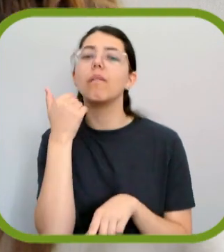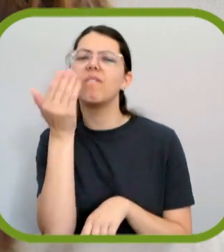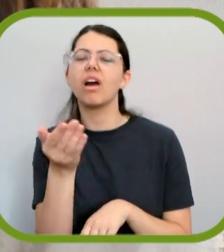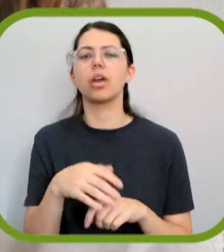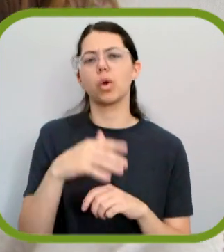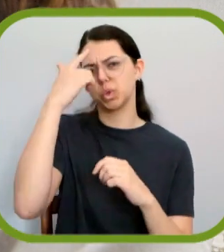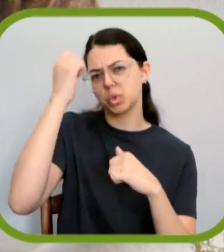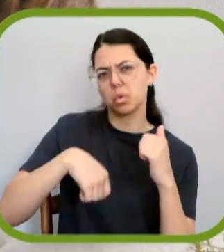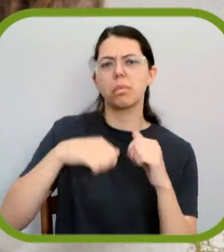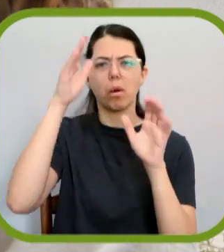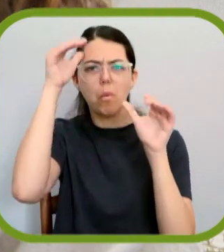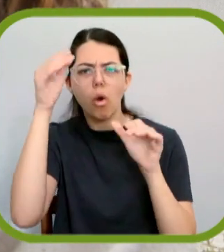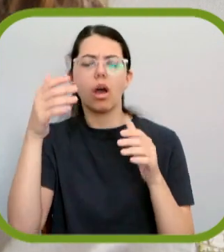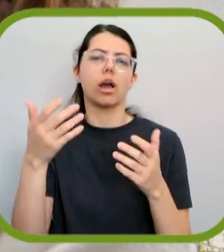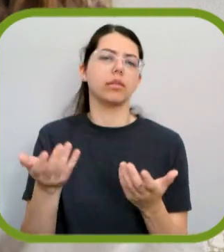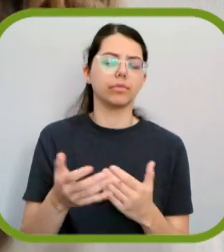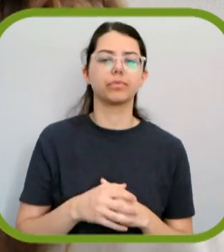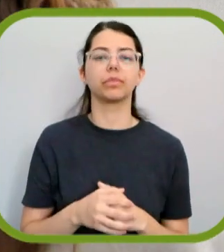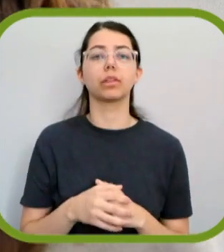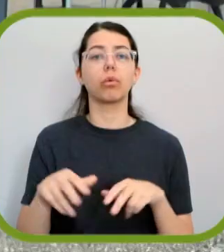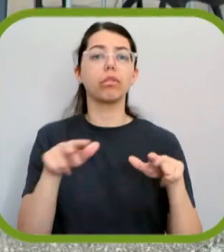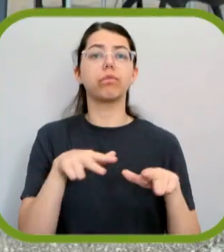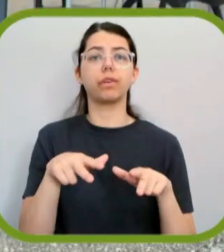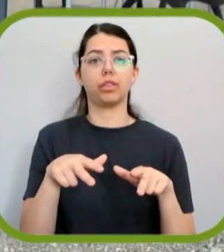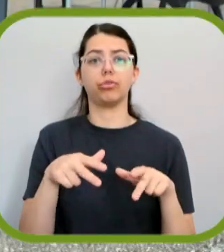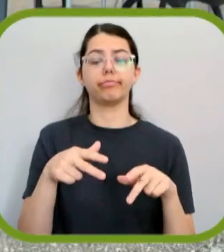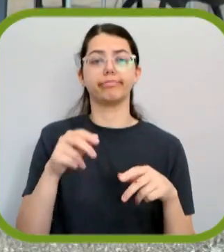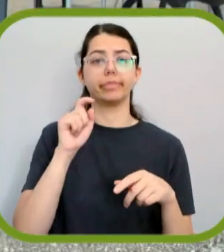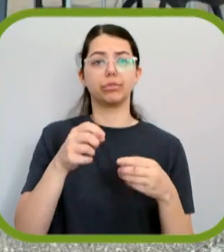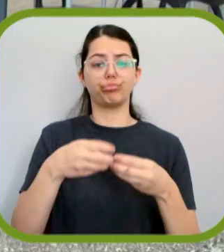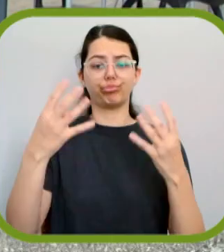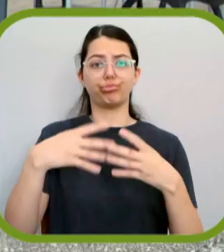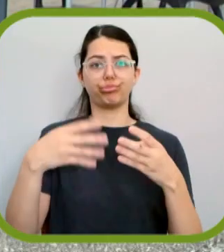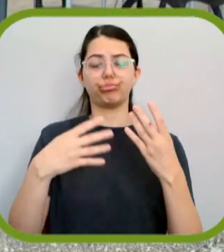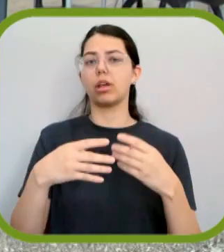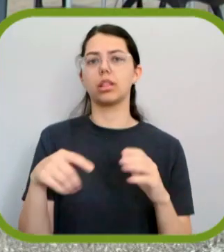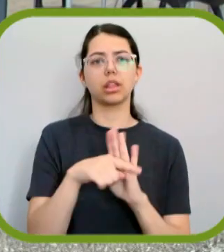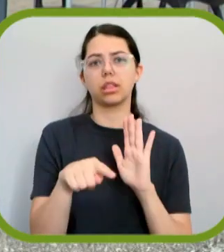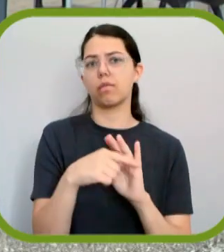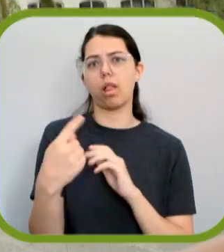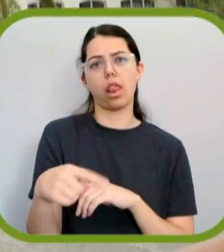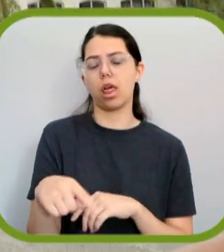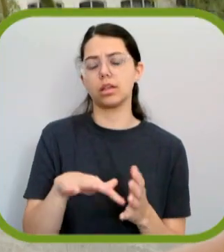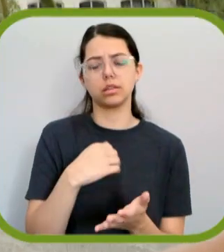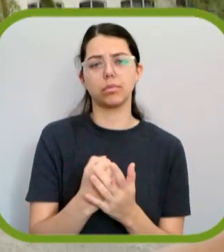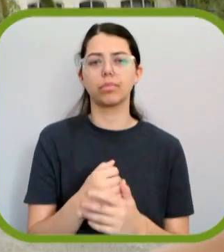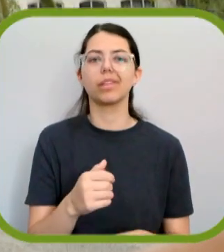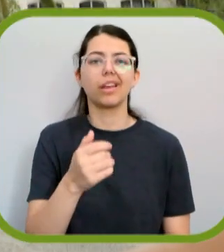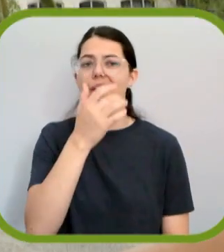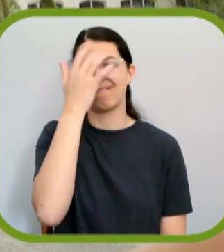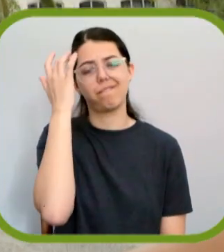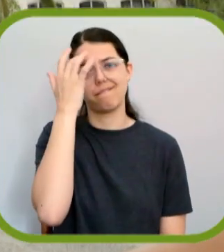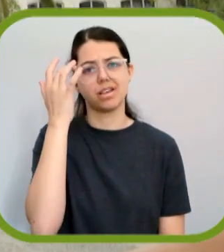essa pessoa é feia, ou é estúpida, ou é burra. É só ir a um vídeo e há sempre comentários negativos. É muito fácil